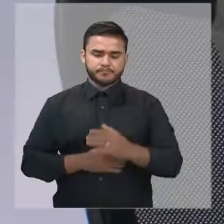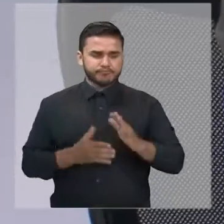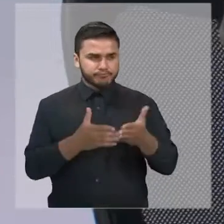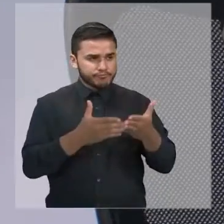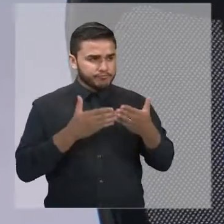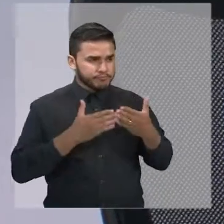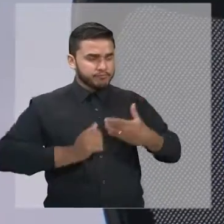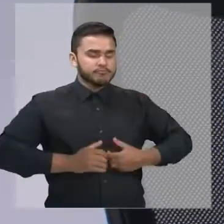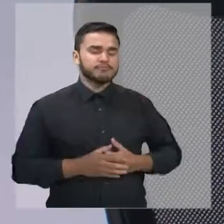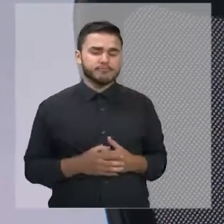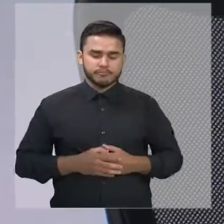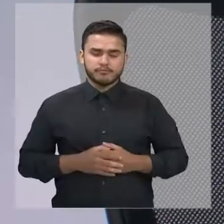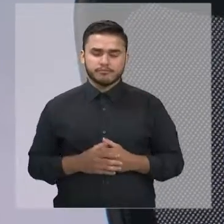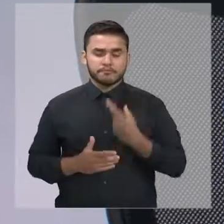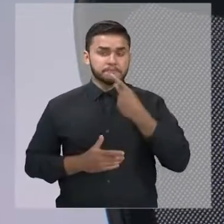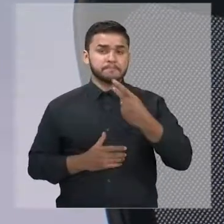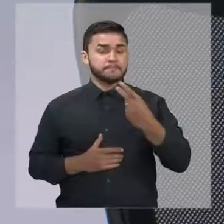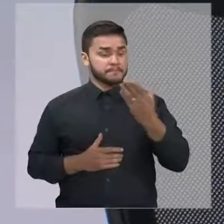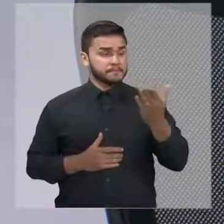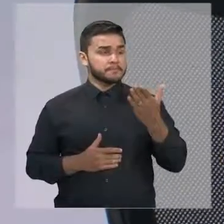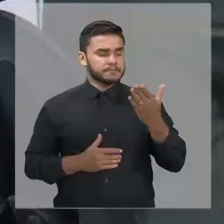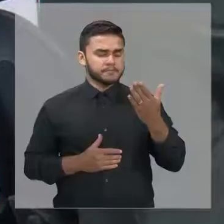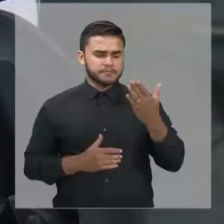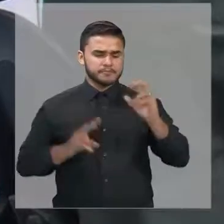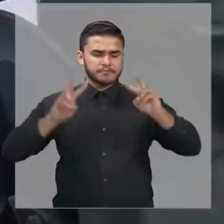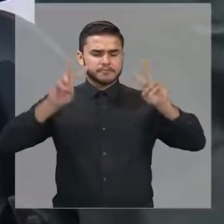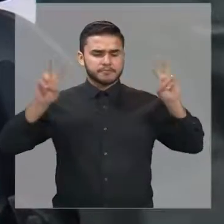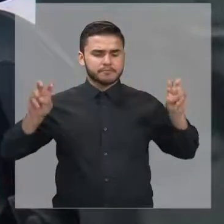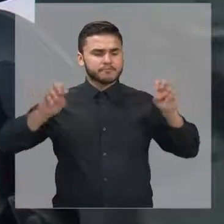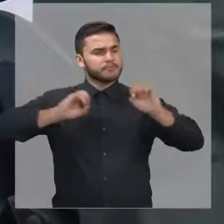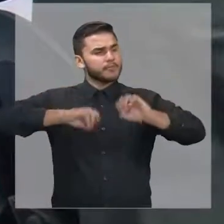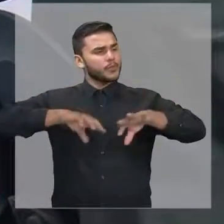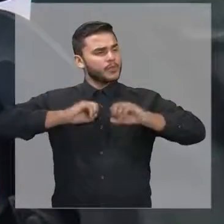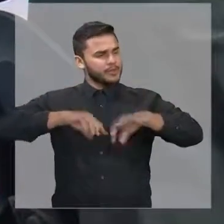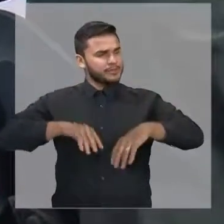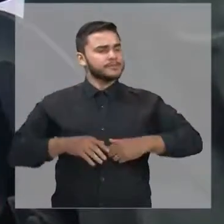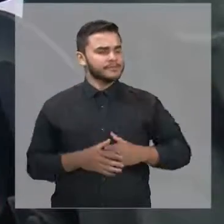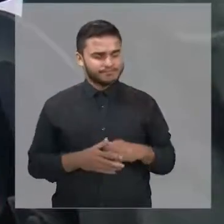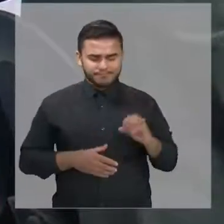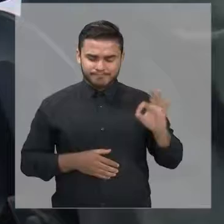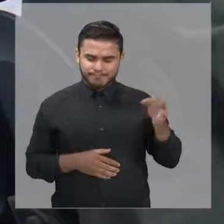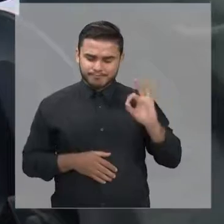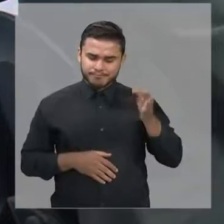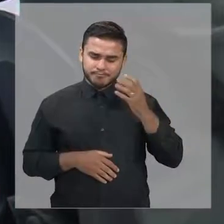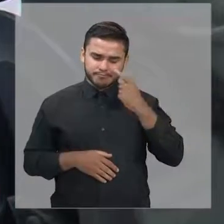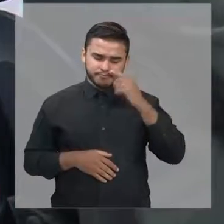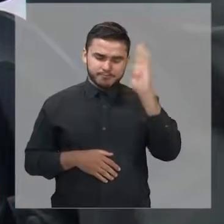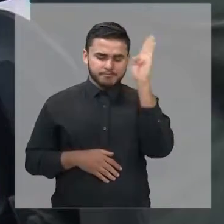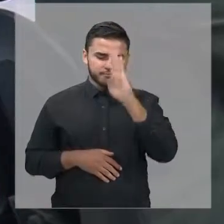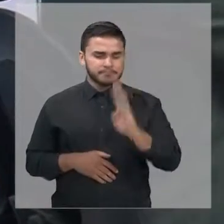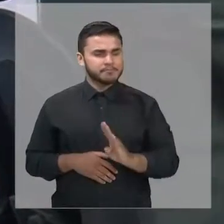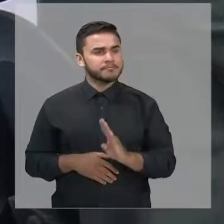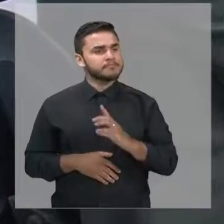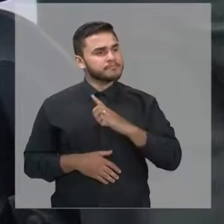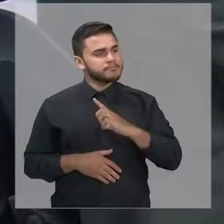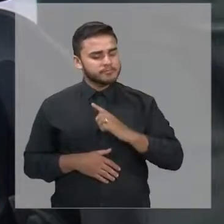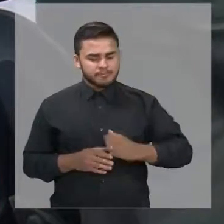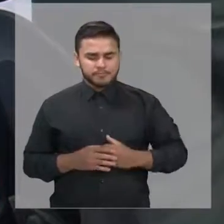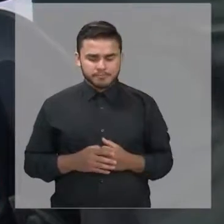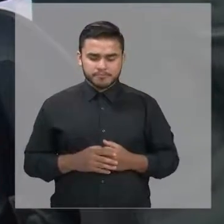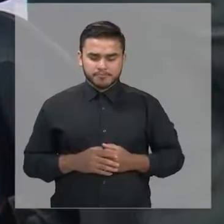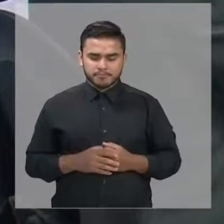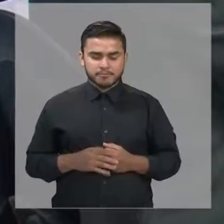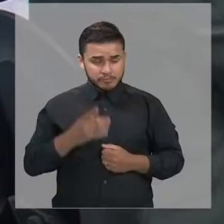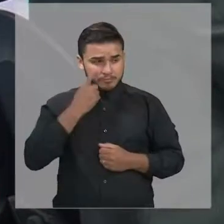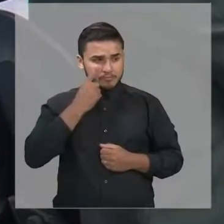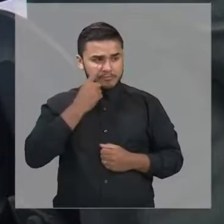uma segmentação, quer dizer, lá na base, onde a gente coloca o grupo de pessoas que, na